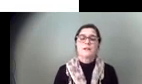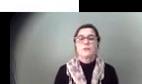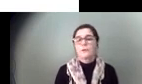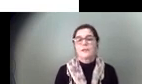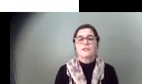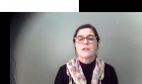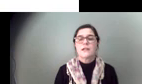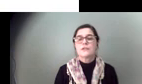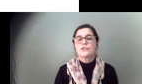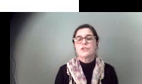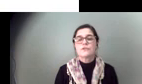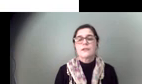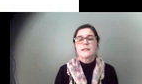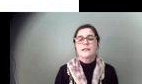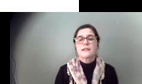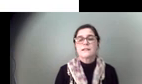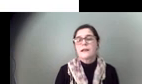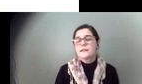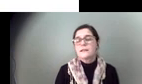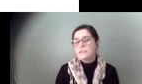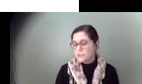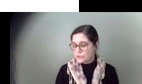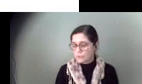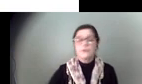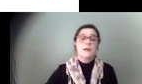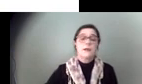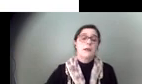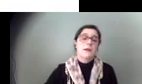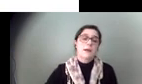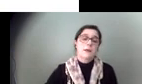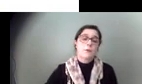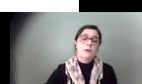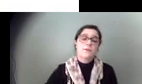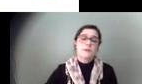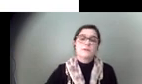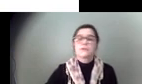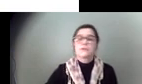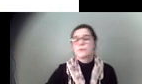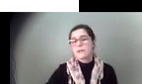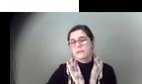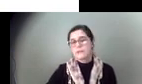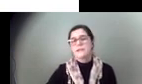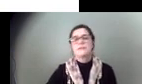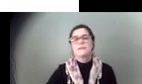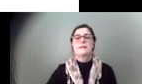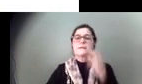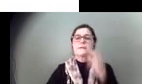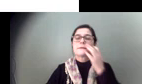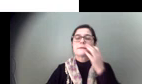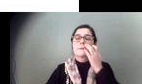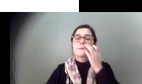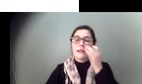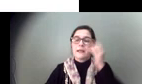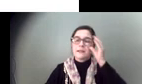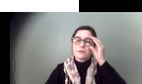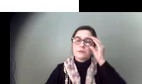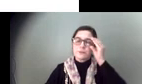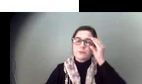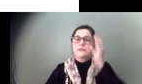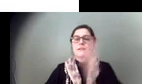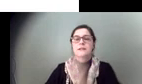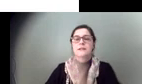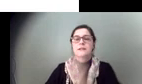né, atualmente. Então, a gente vai analisar se a gente houve um avanço nesse semestre.